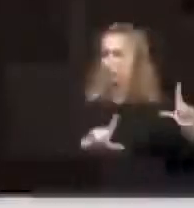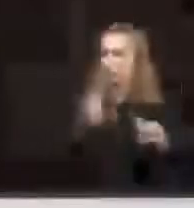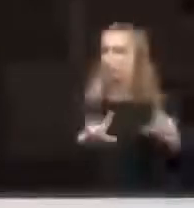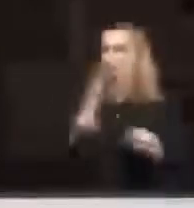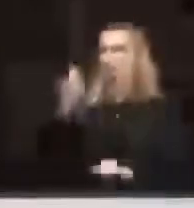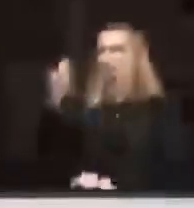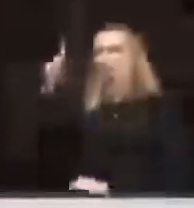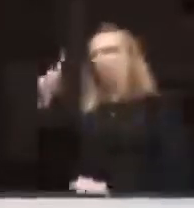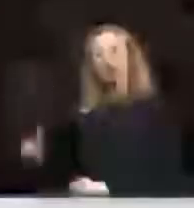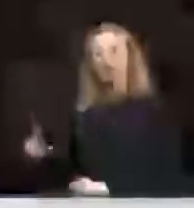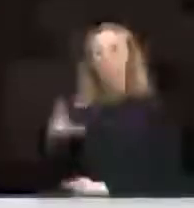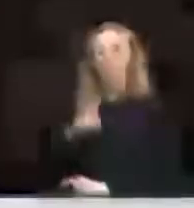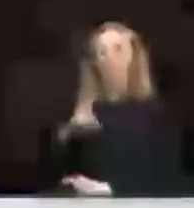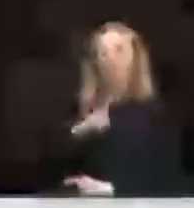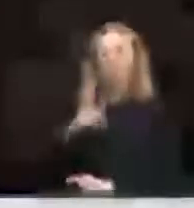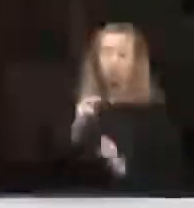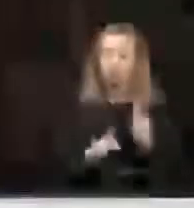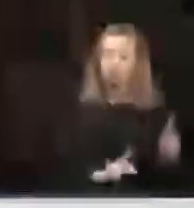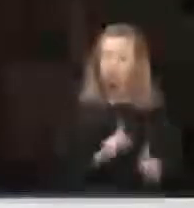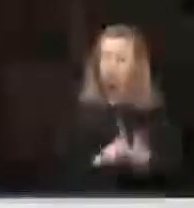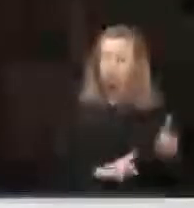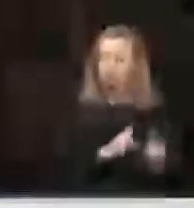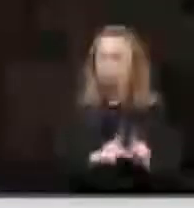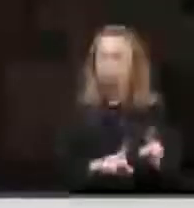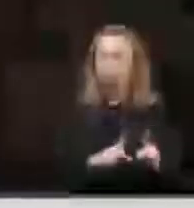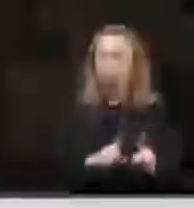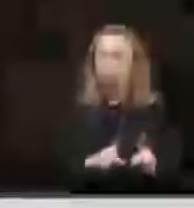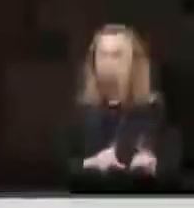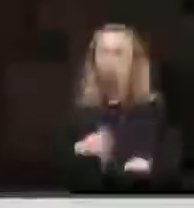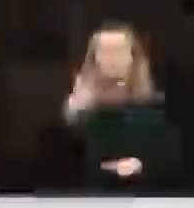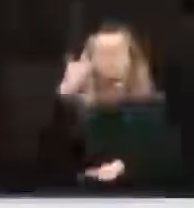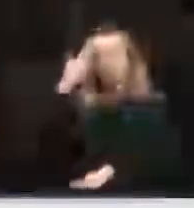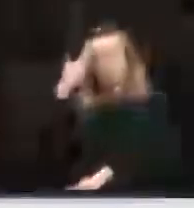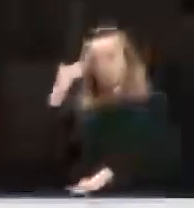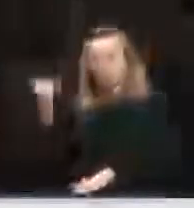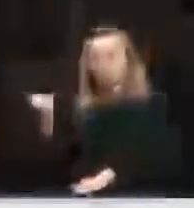que tem a população de ser informada.